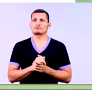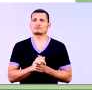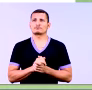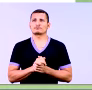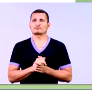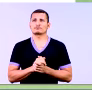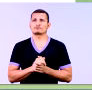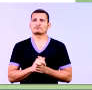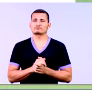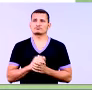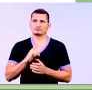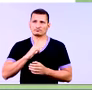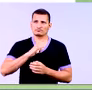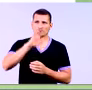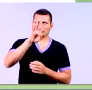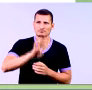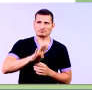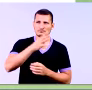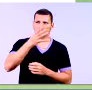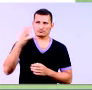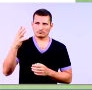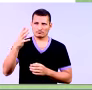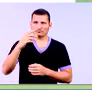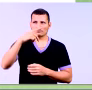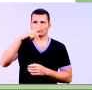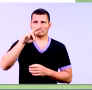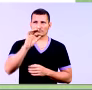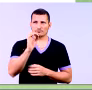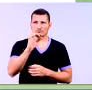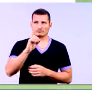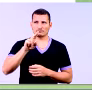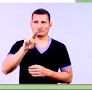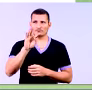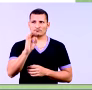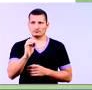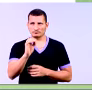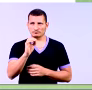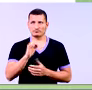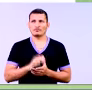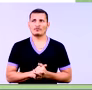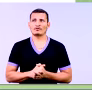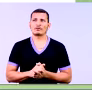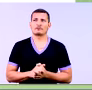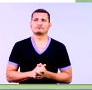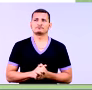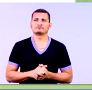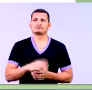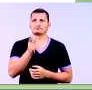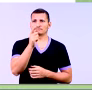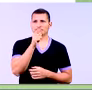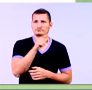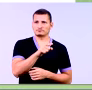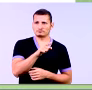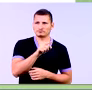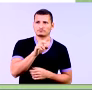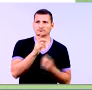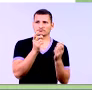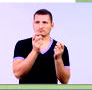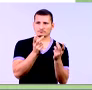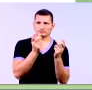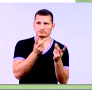uma determinada tabela, que é a tabela produto, e nós temos uma outra tabela aqui, que é a tabela